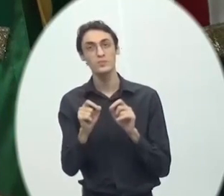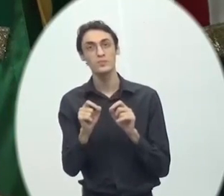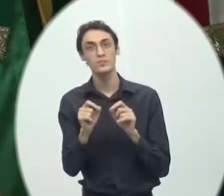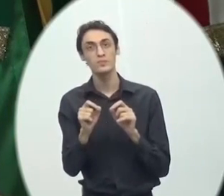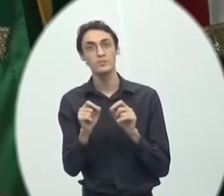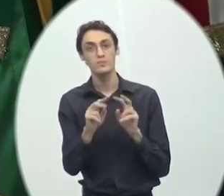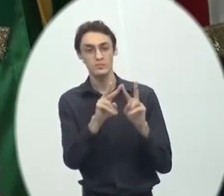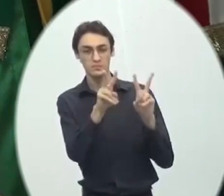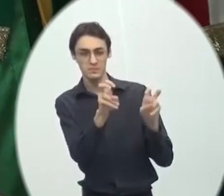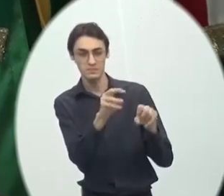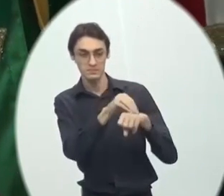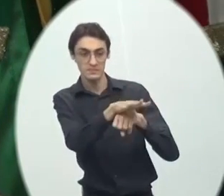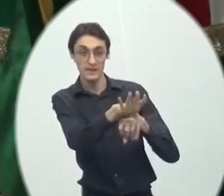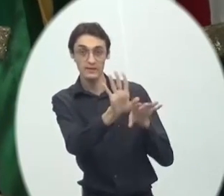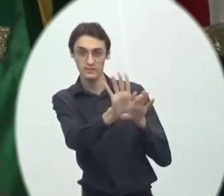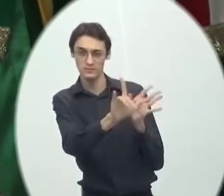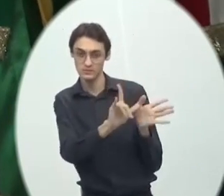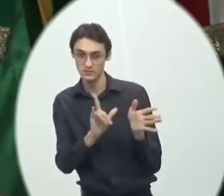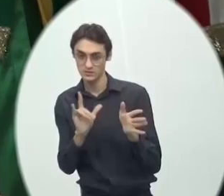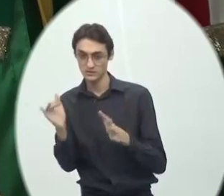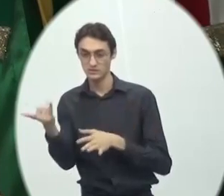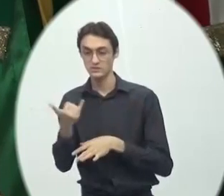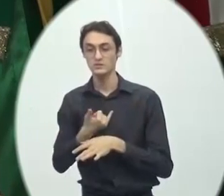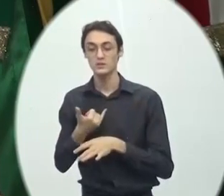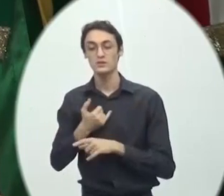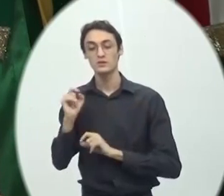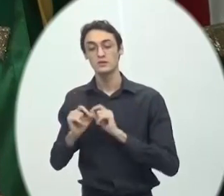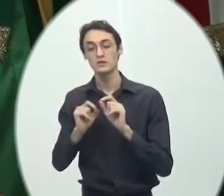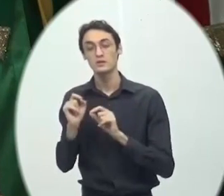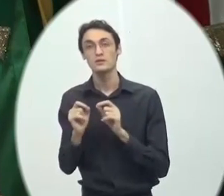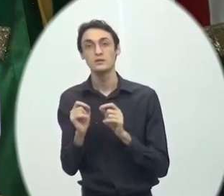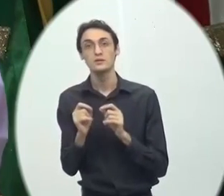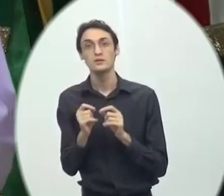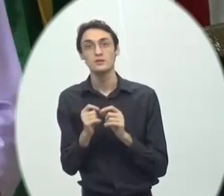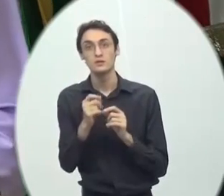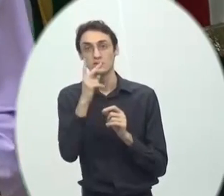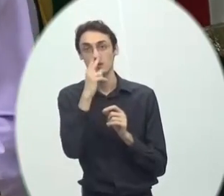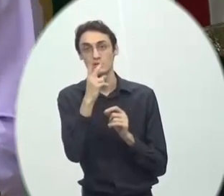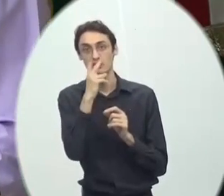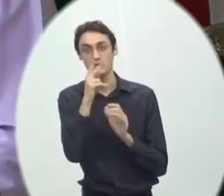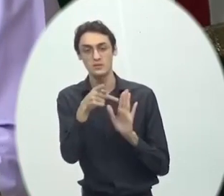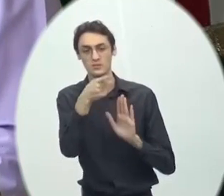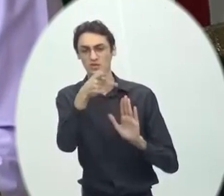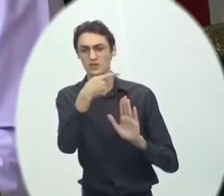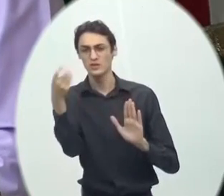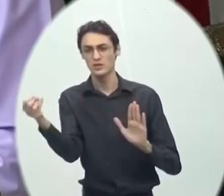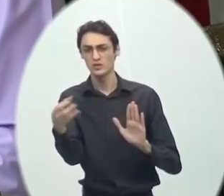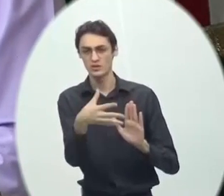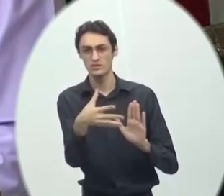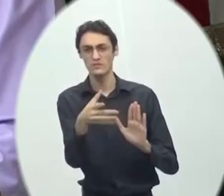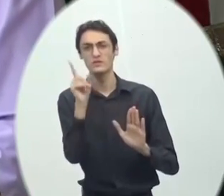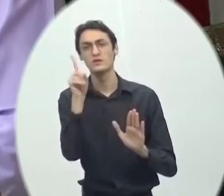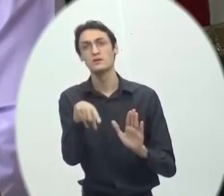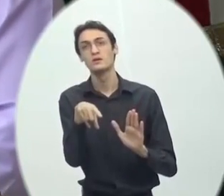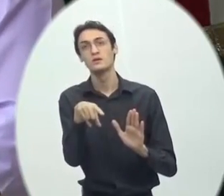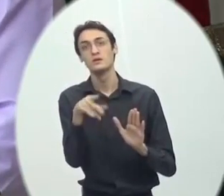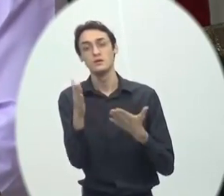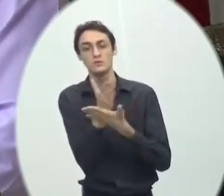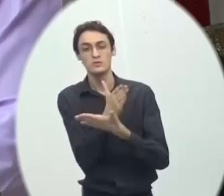assunto aqui que nos diz respeito, vereador Jair, me parece que até vai sair uma portaria nova do pessoal com relação a